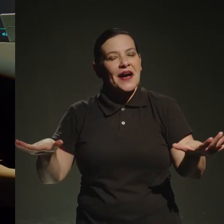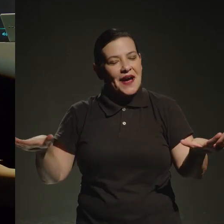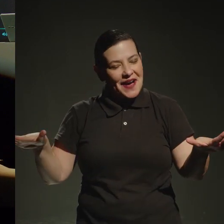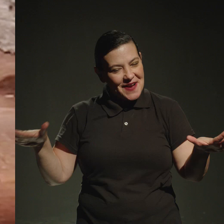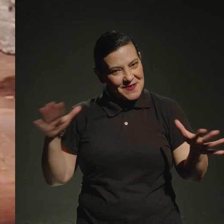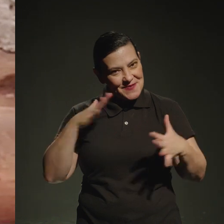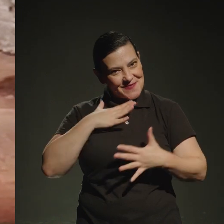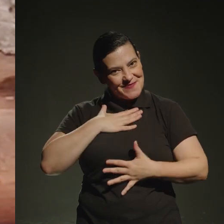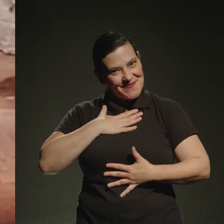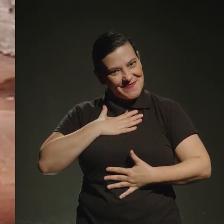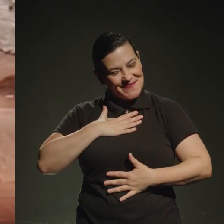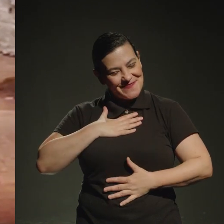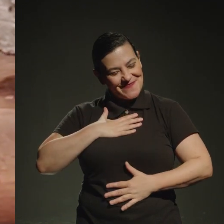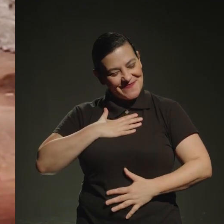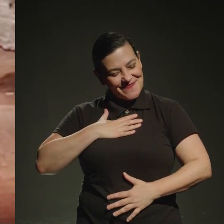silêncio.